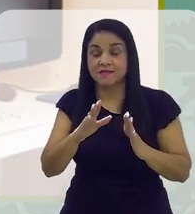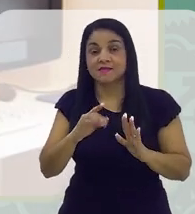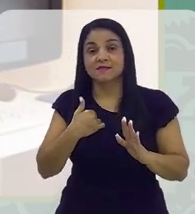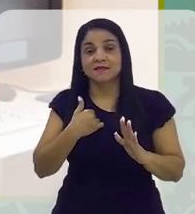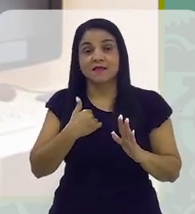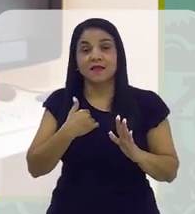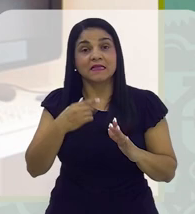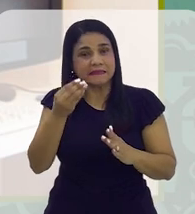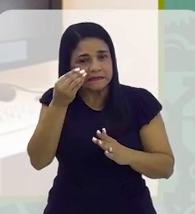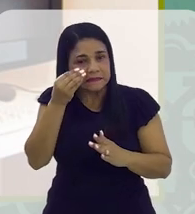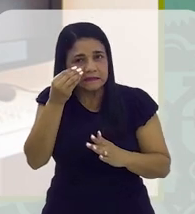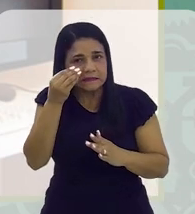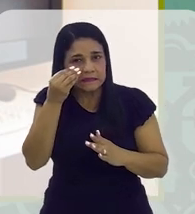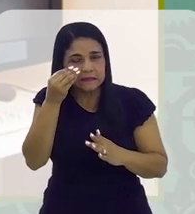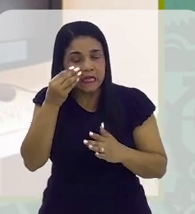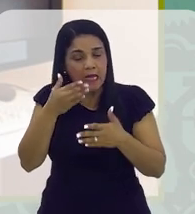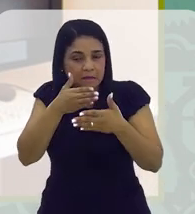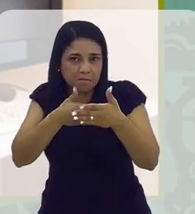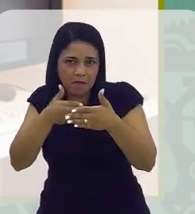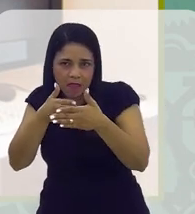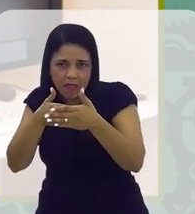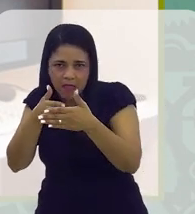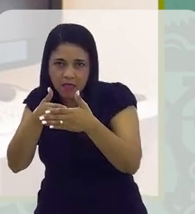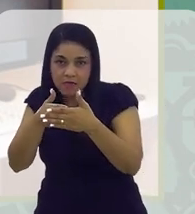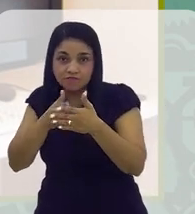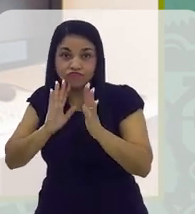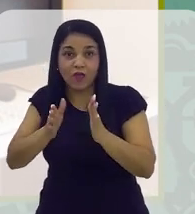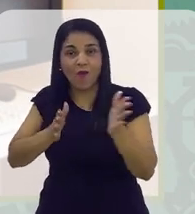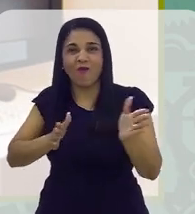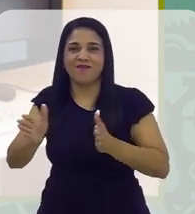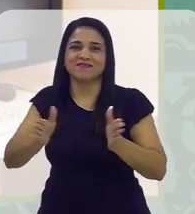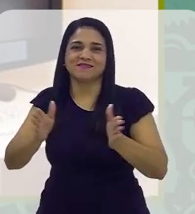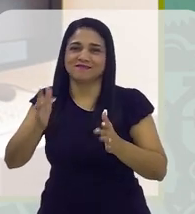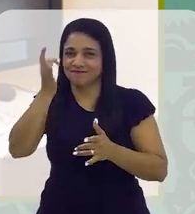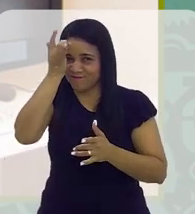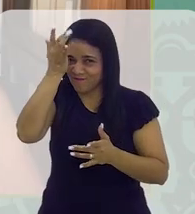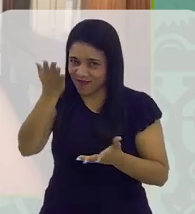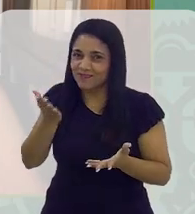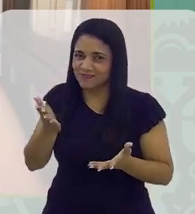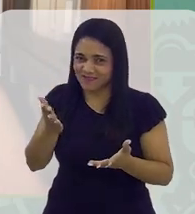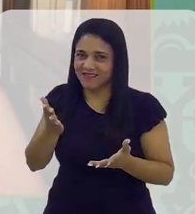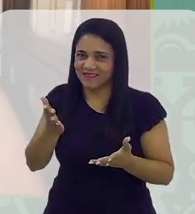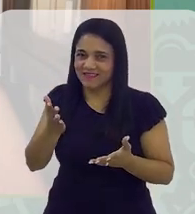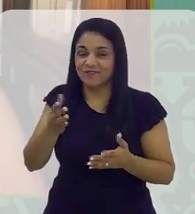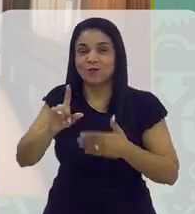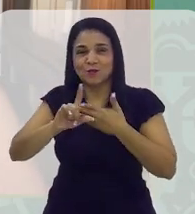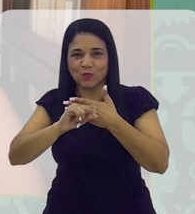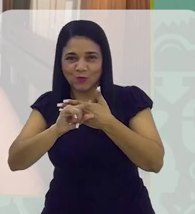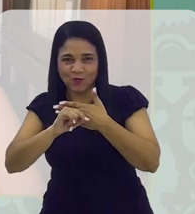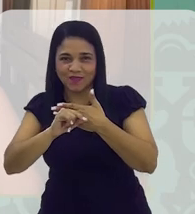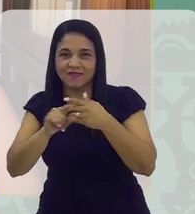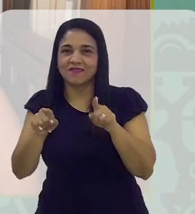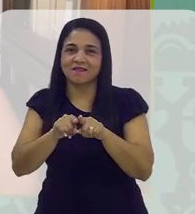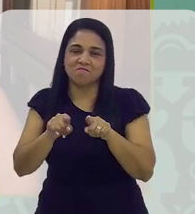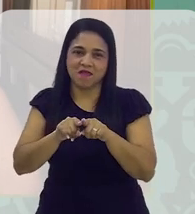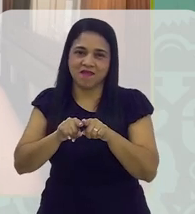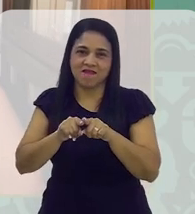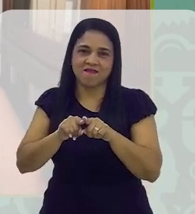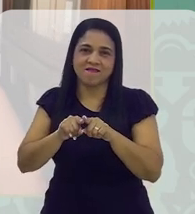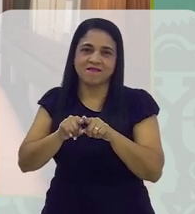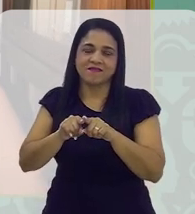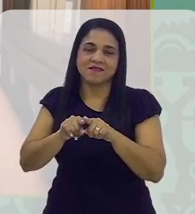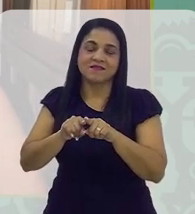qualquer forma, apesar de eles tentarem criar essa barreira, o acesso já é mais fácil, né? Sim. Tanto do Twitter quanto